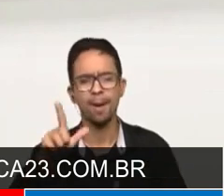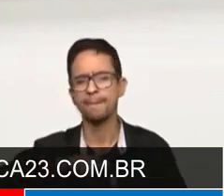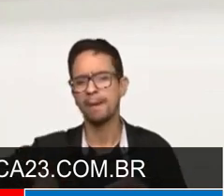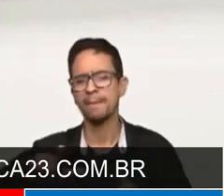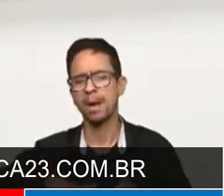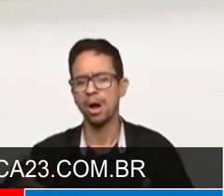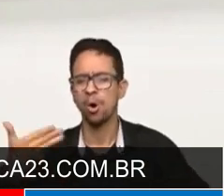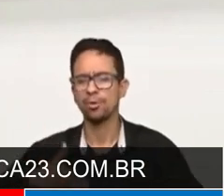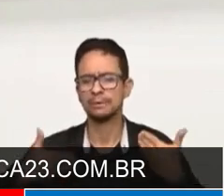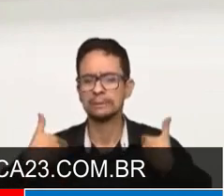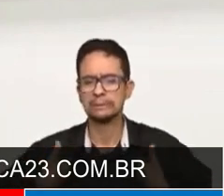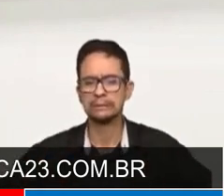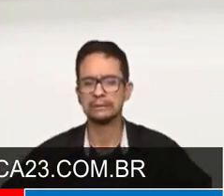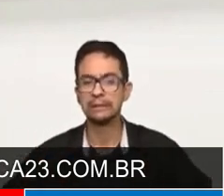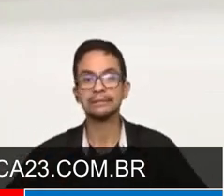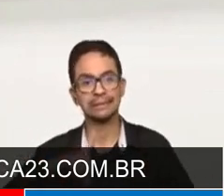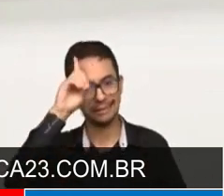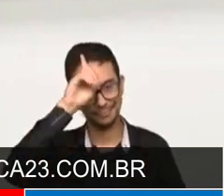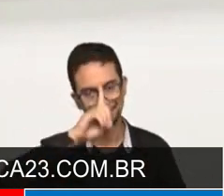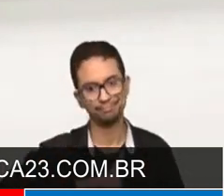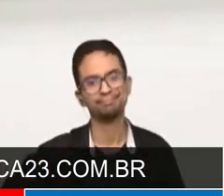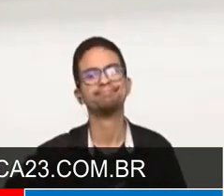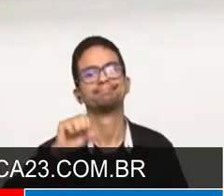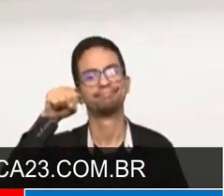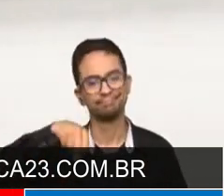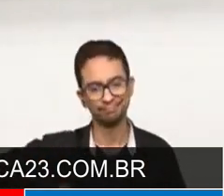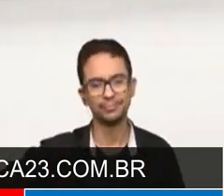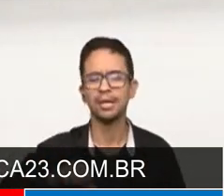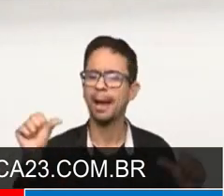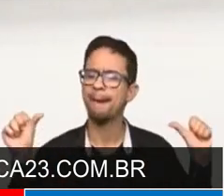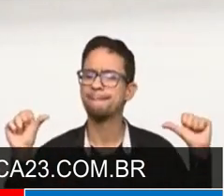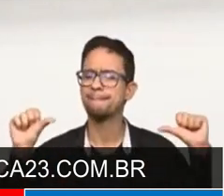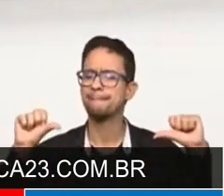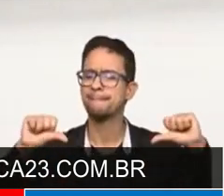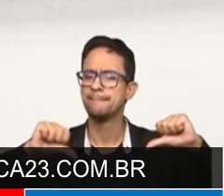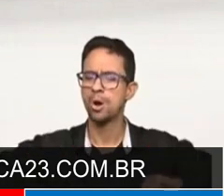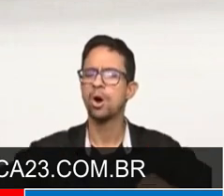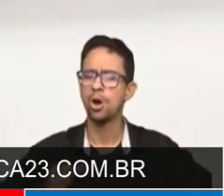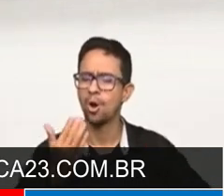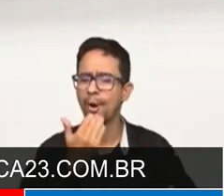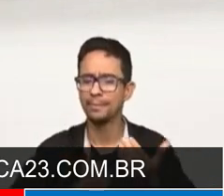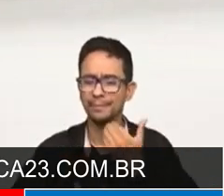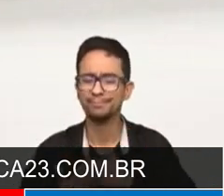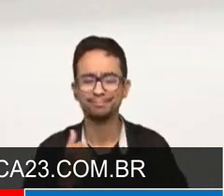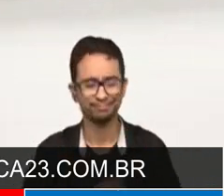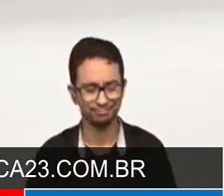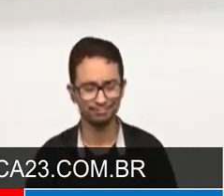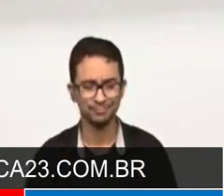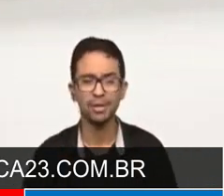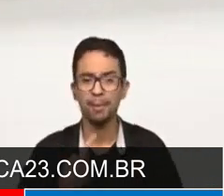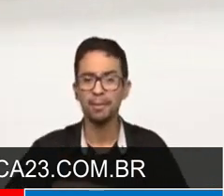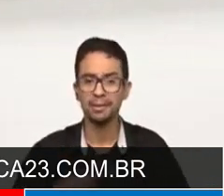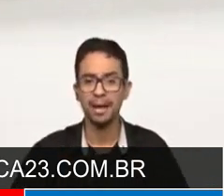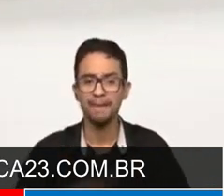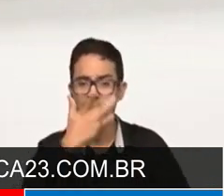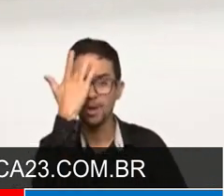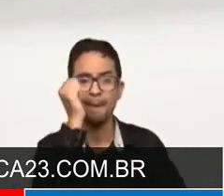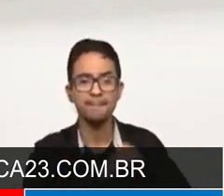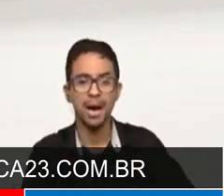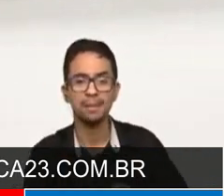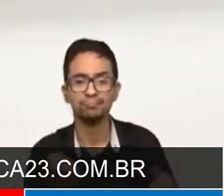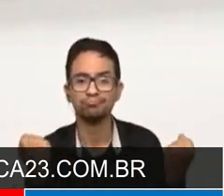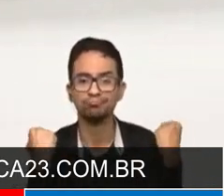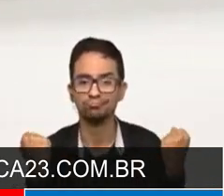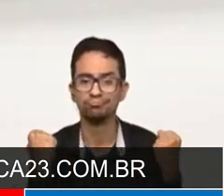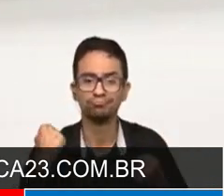A depressão, ela piora a sua alimentação, você deixa de fazer exercício, você não